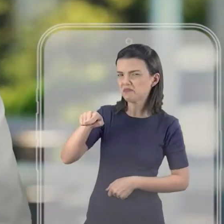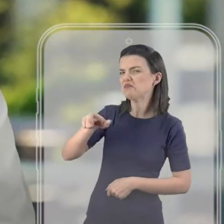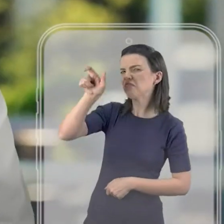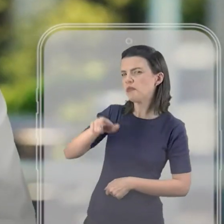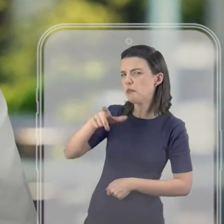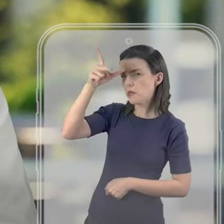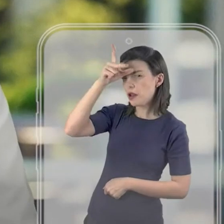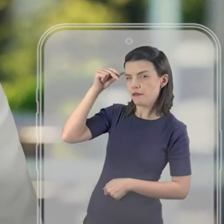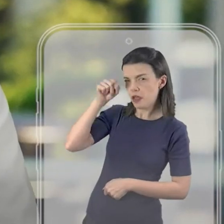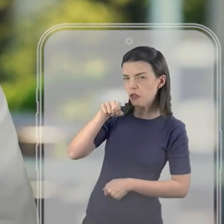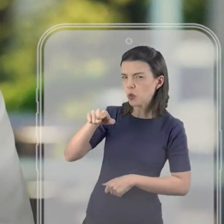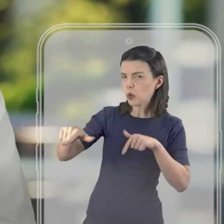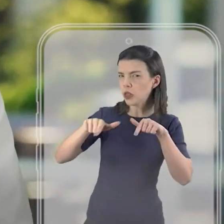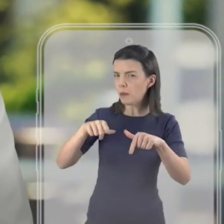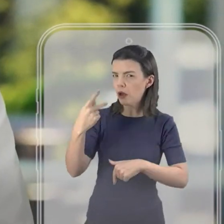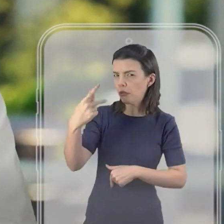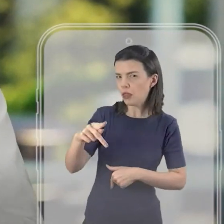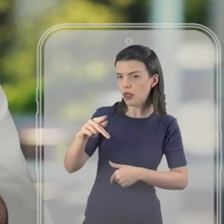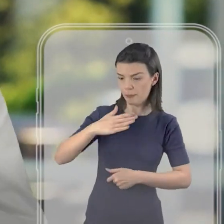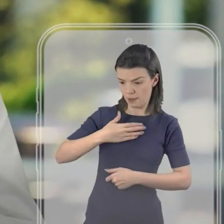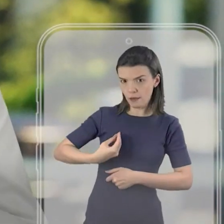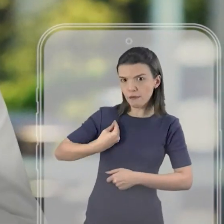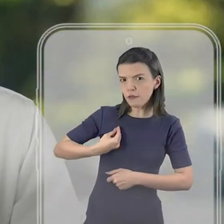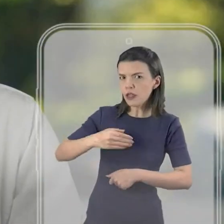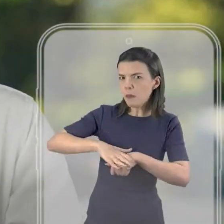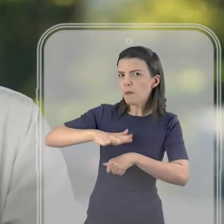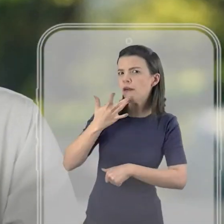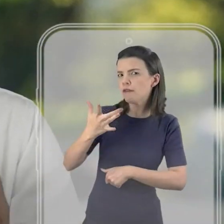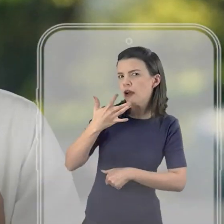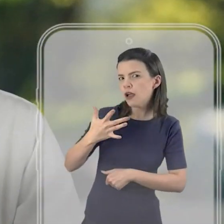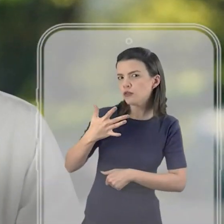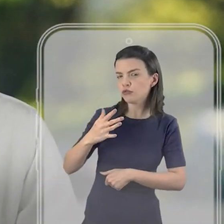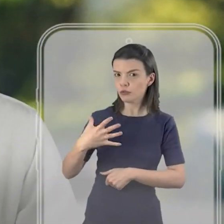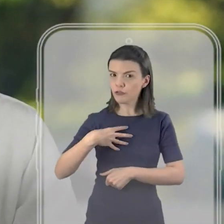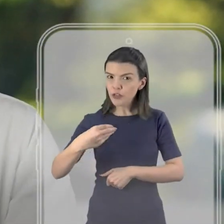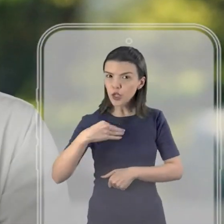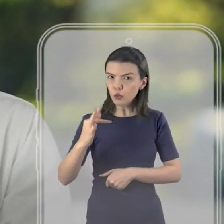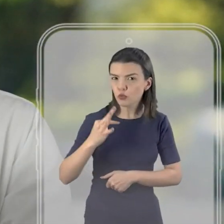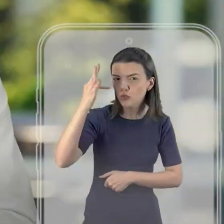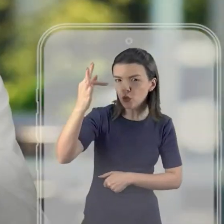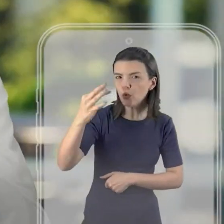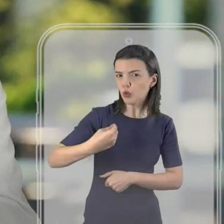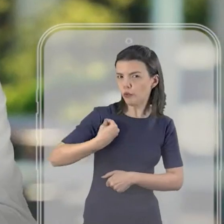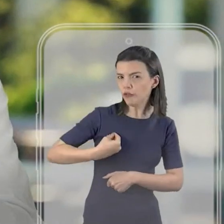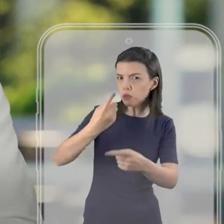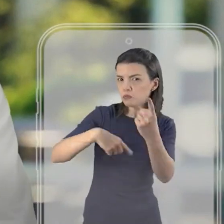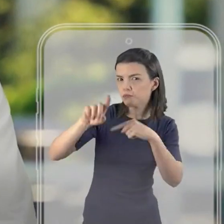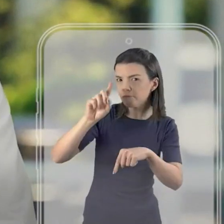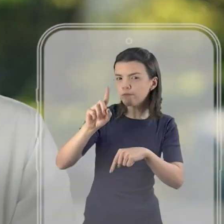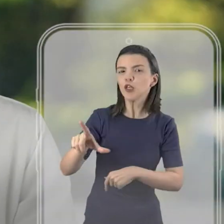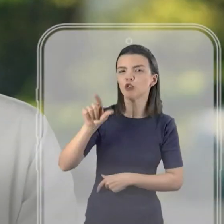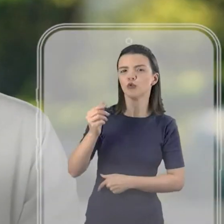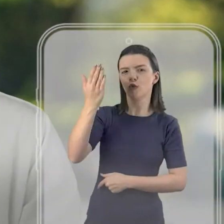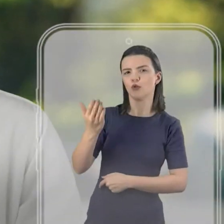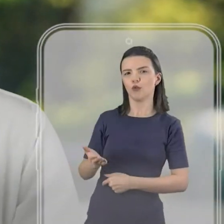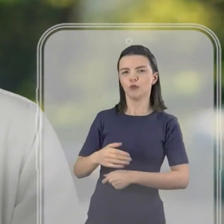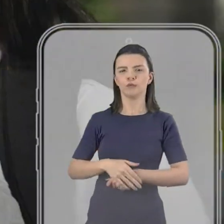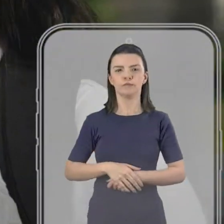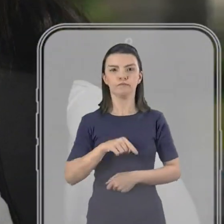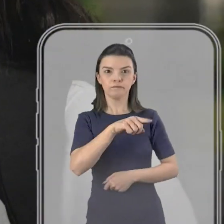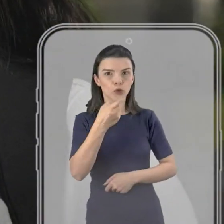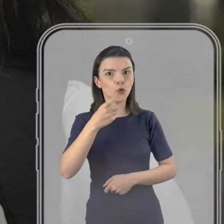seguinte. Esse prefeito aí está fazendo coisa que facilita a minha vida, que deixa a vida dos meus filhos para o futuro melhor do que é hoje? É esse o